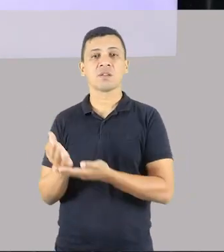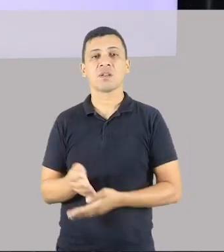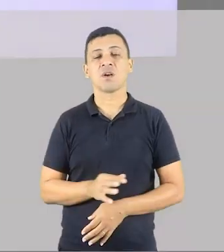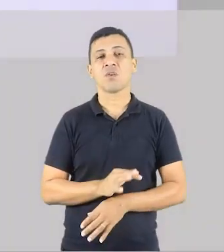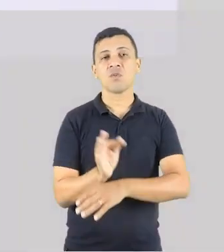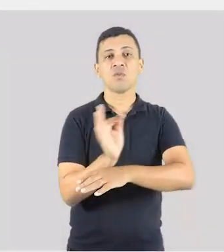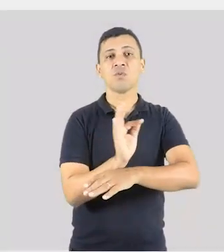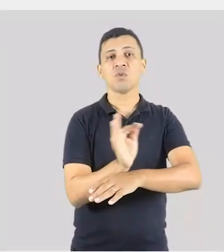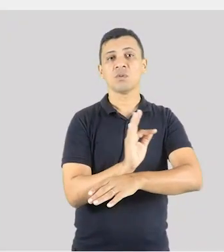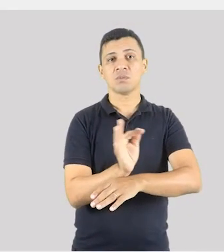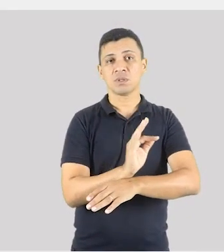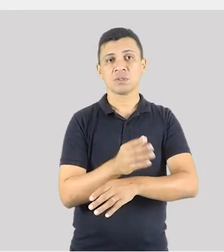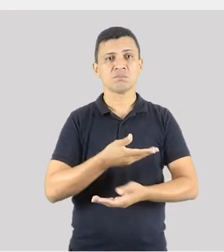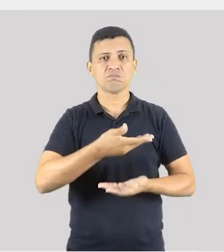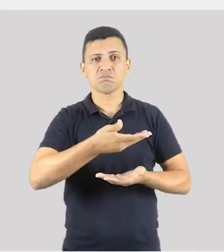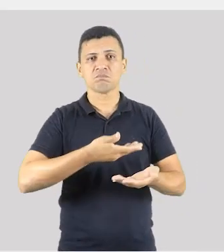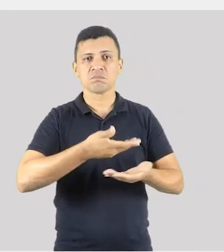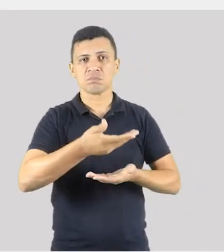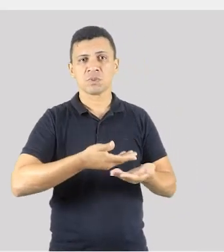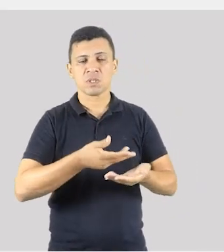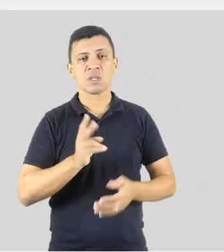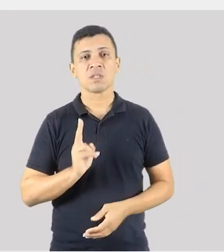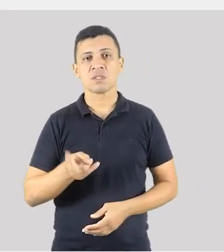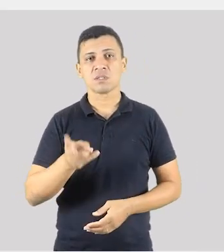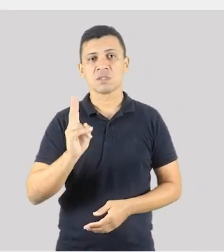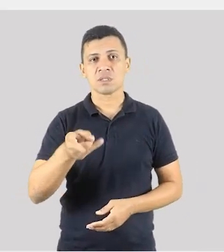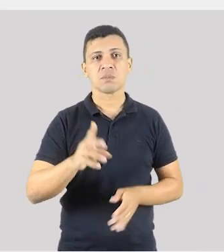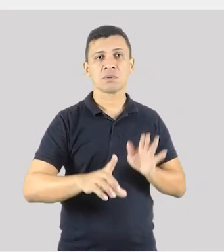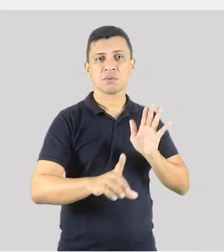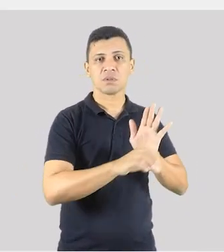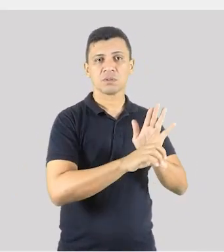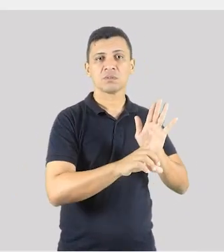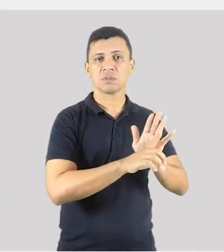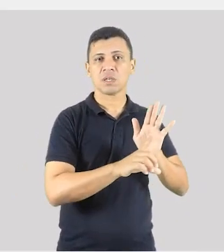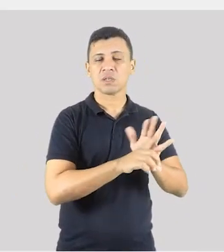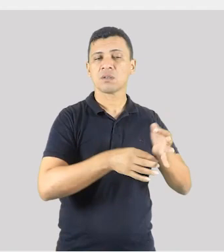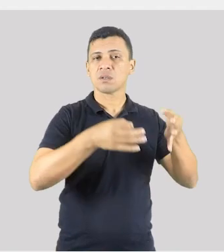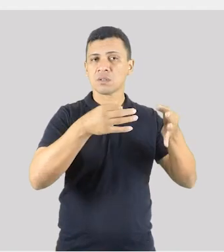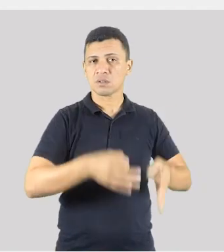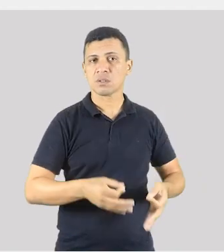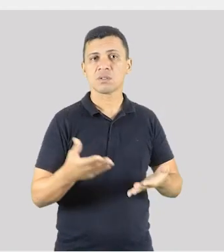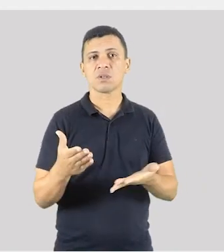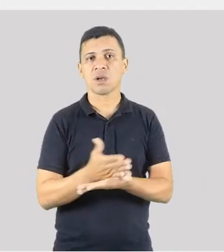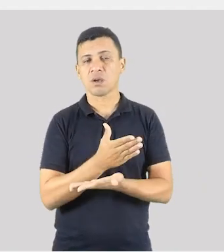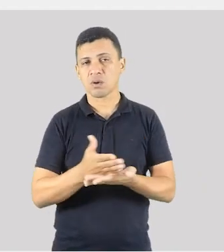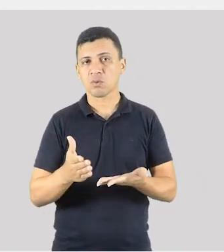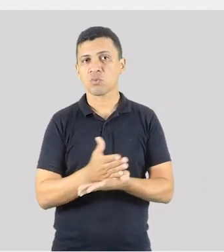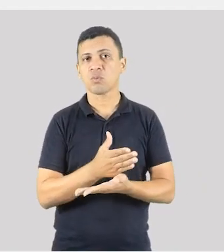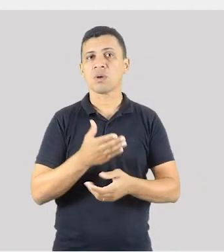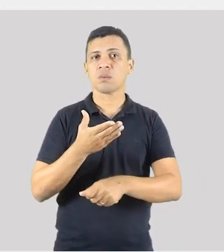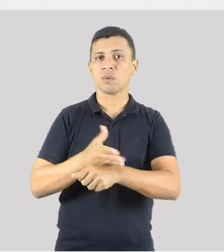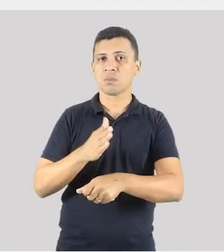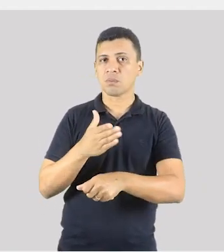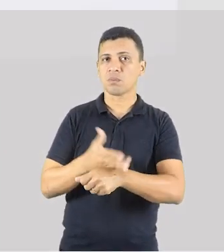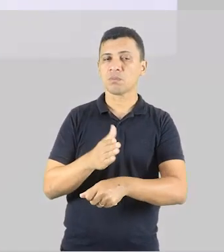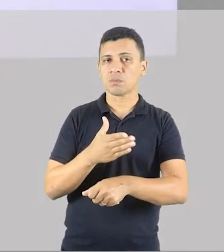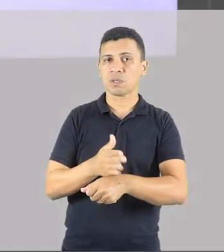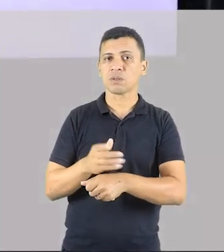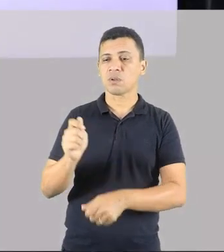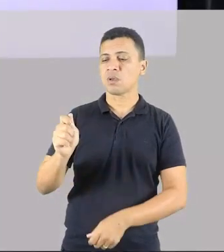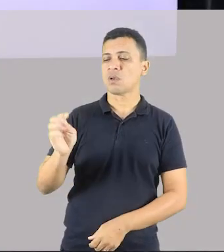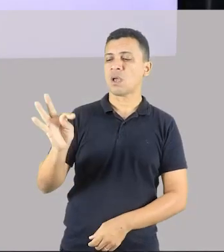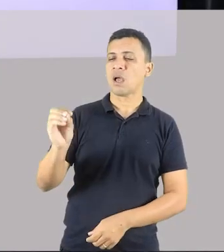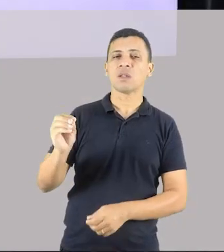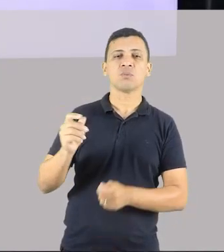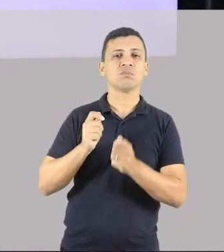Instrumentalidade das formas vai determinar que todas as vezes que o texto legal preveja uma determinada forma para a prática de um ato